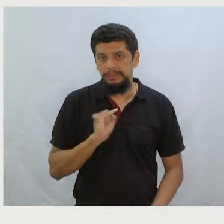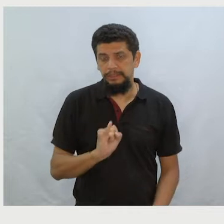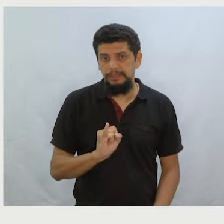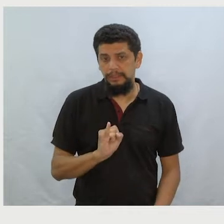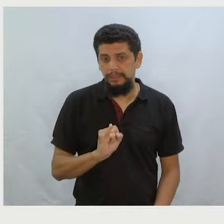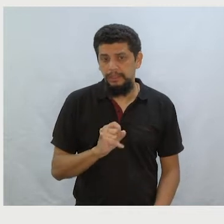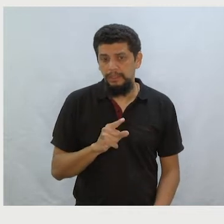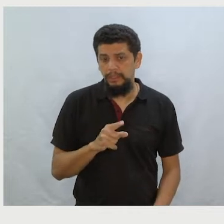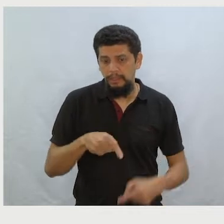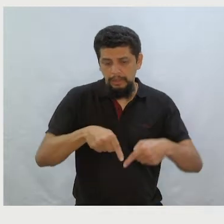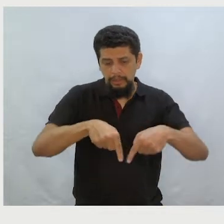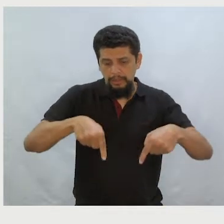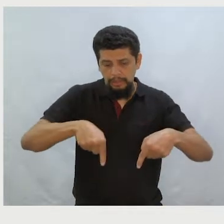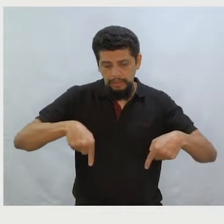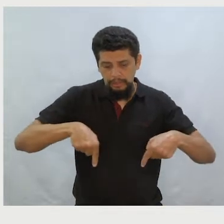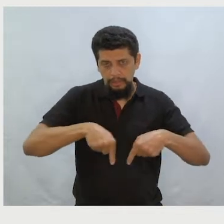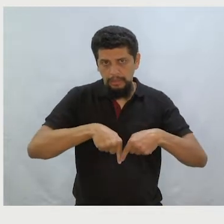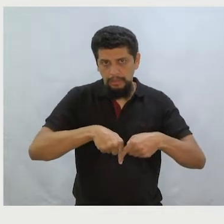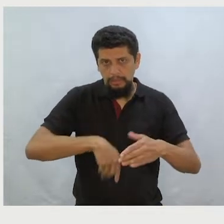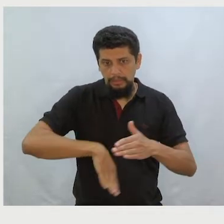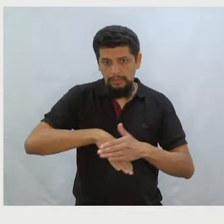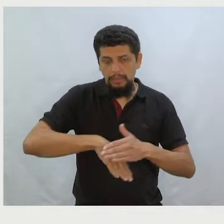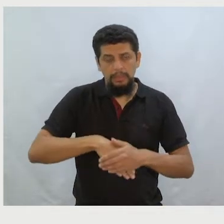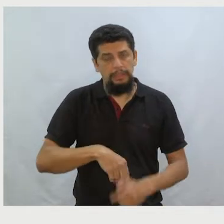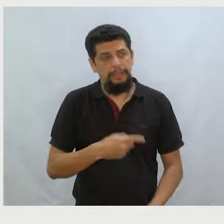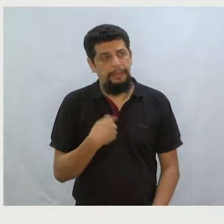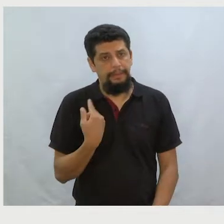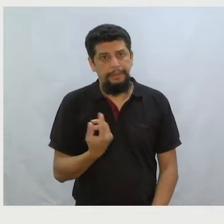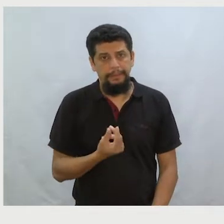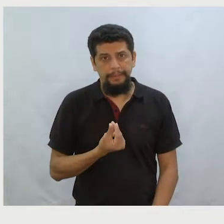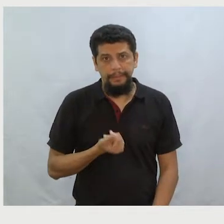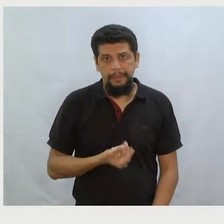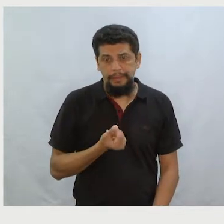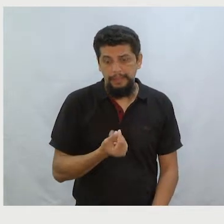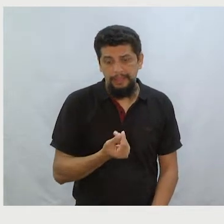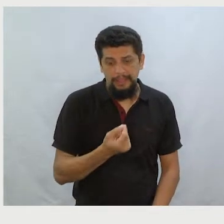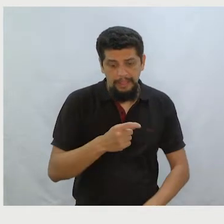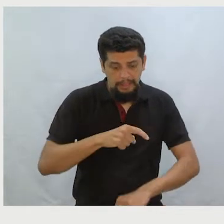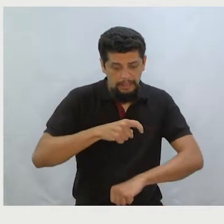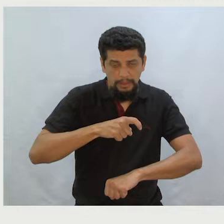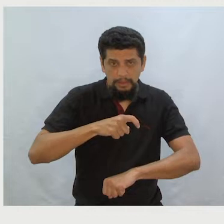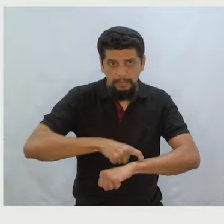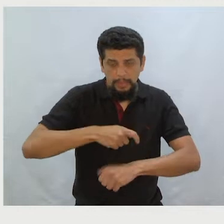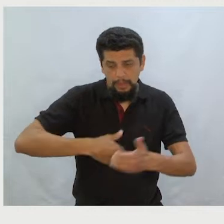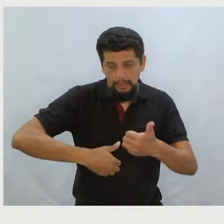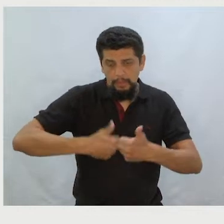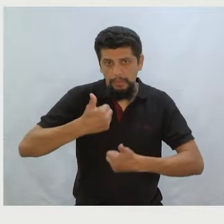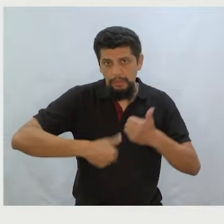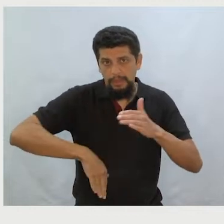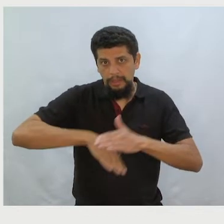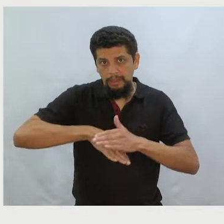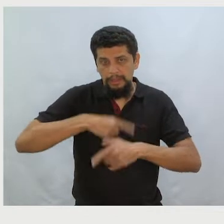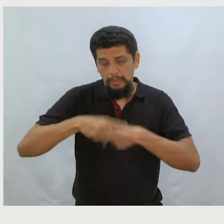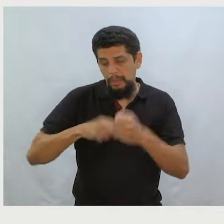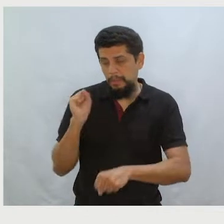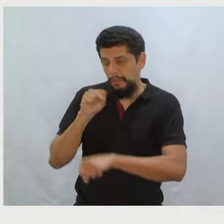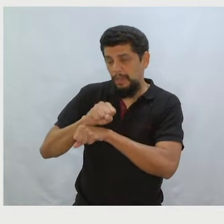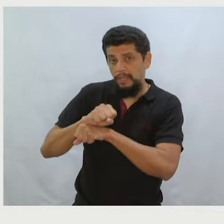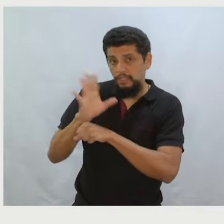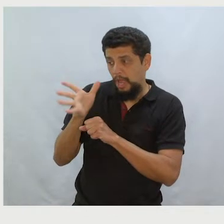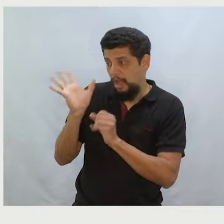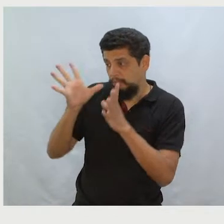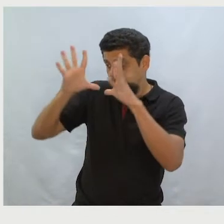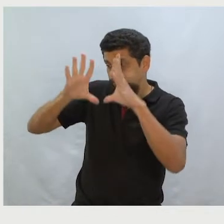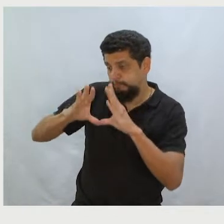que não seja um campinho a gente passa o dia todo jogando futebol e só para de jogar quando já